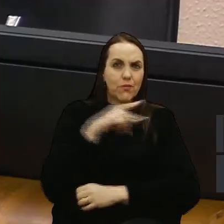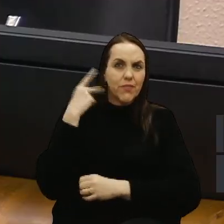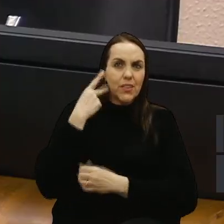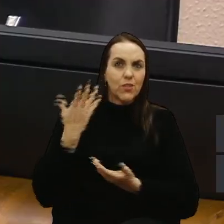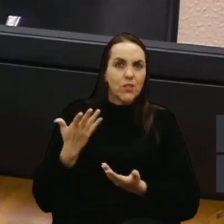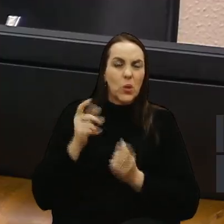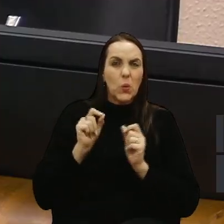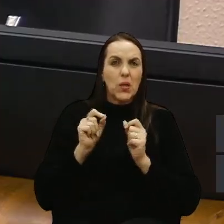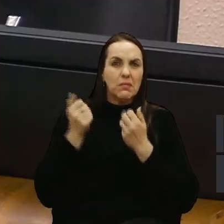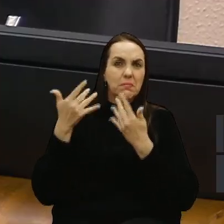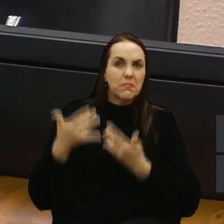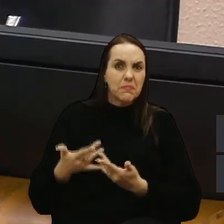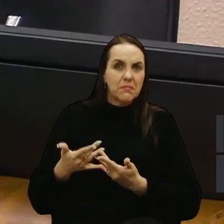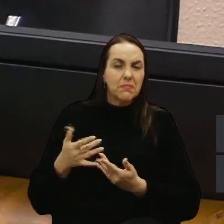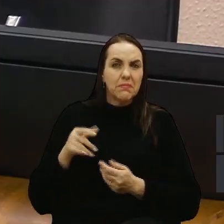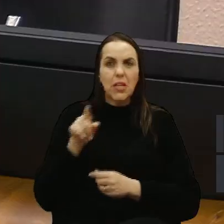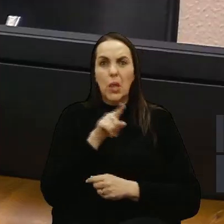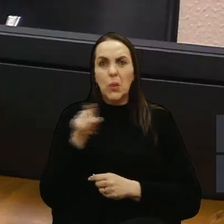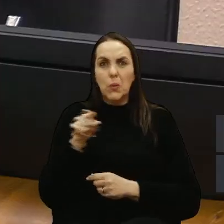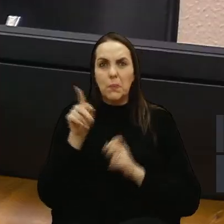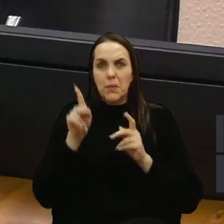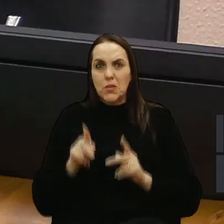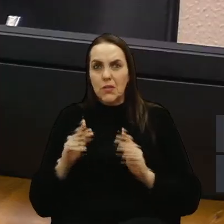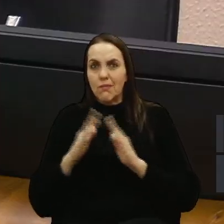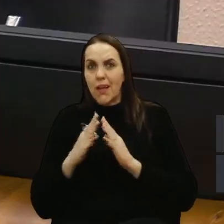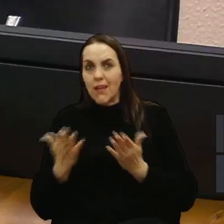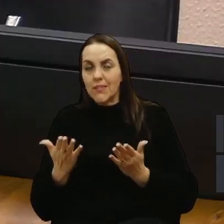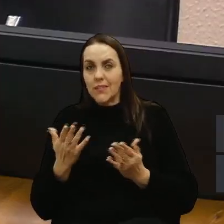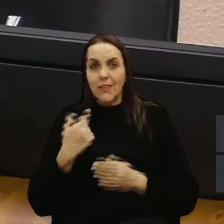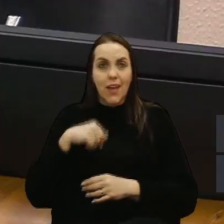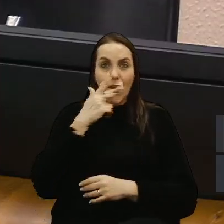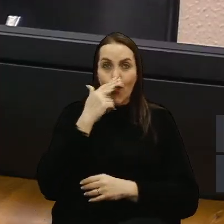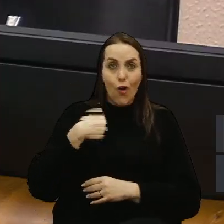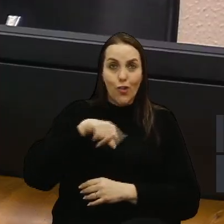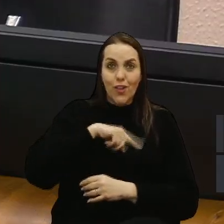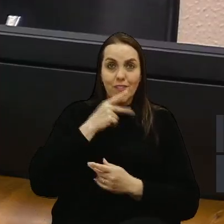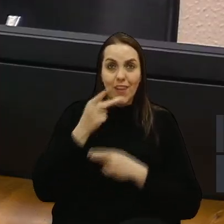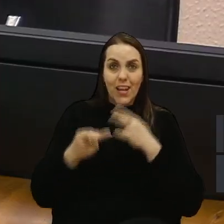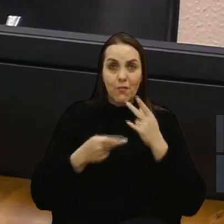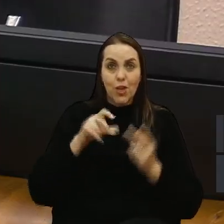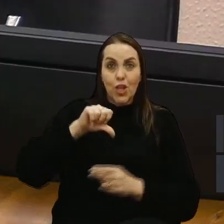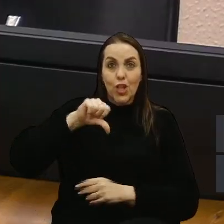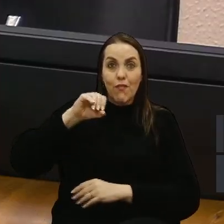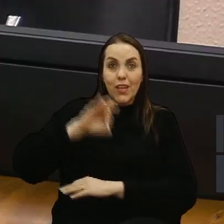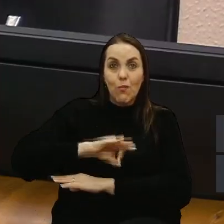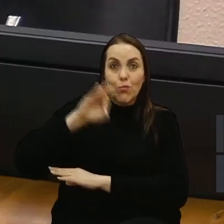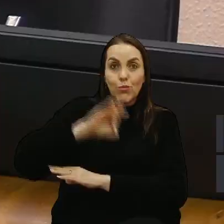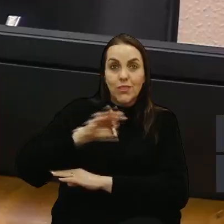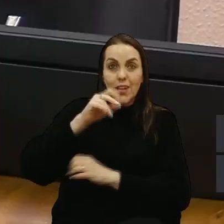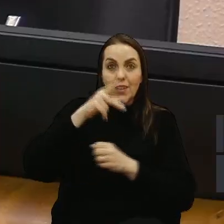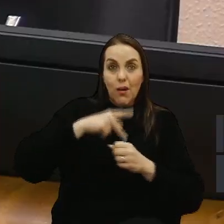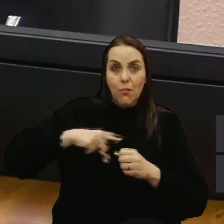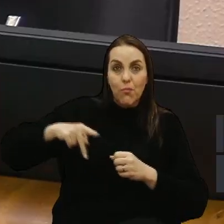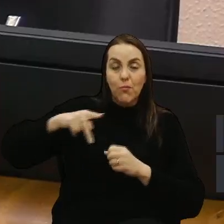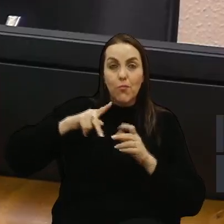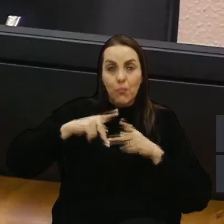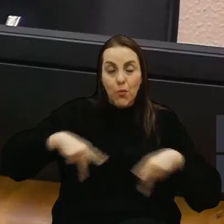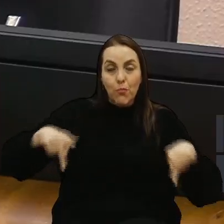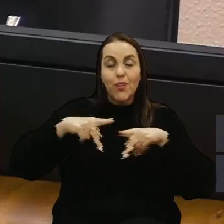o que o senhor falou da Dona Maria e do seu João é a mesma coisa que a gente fala. Nós estamos falando para 90% da população.